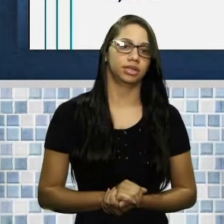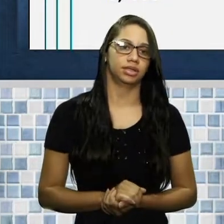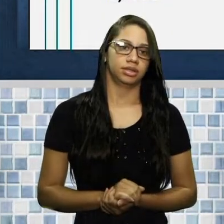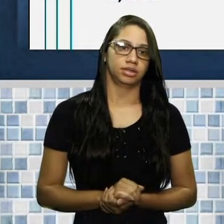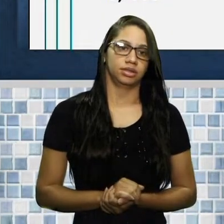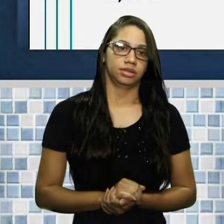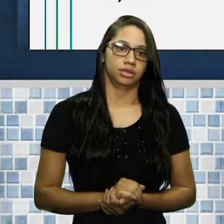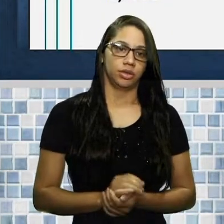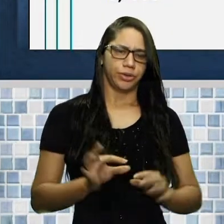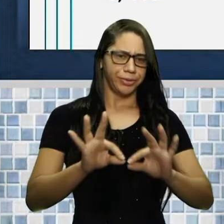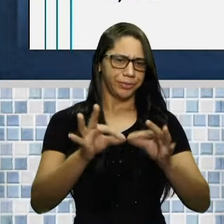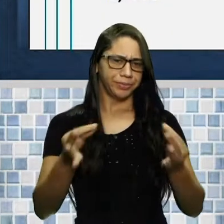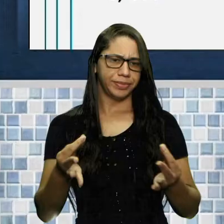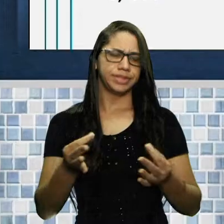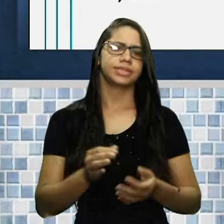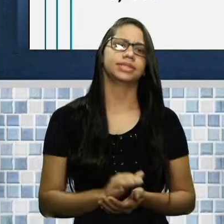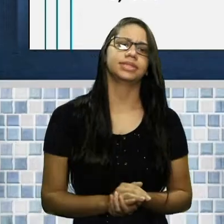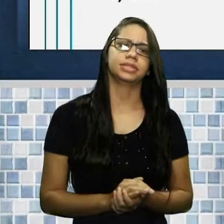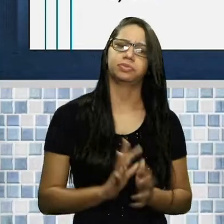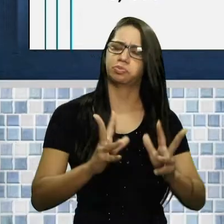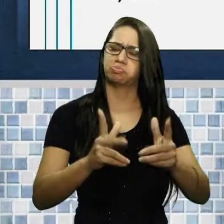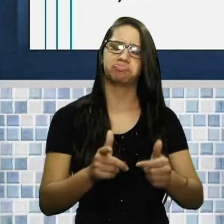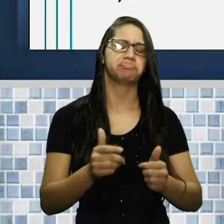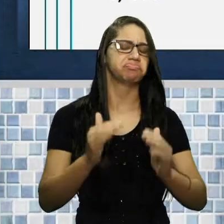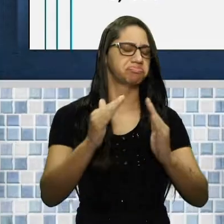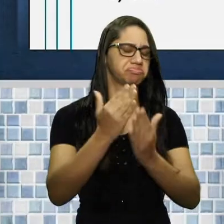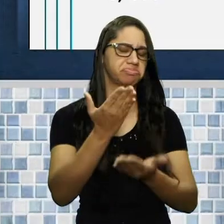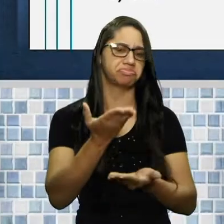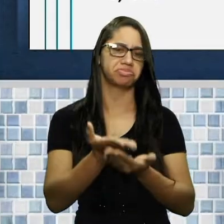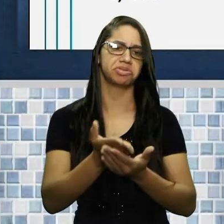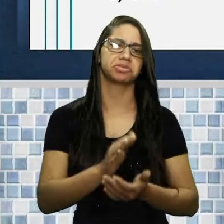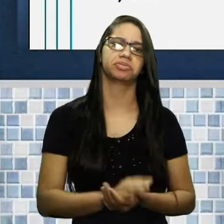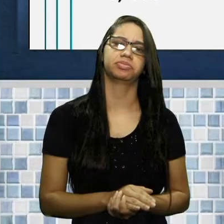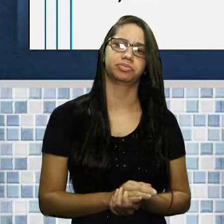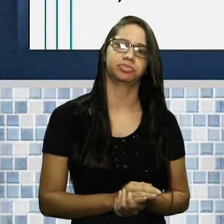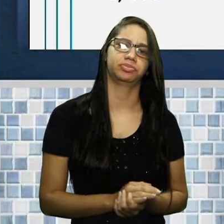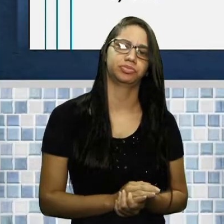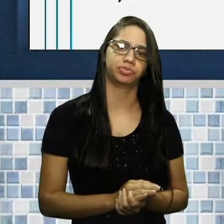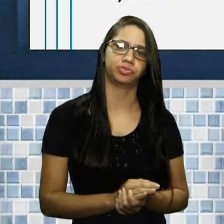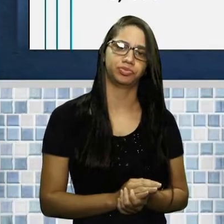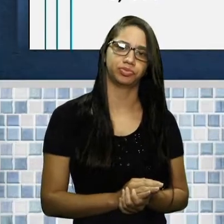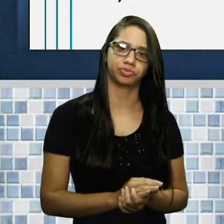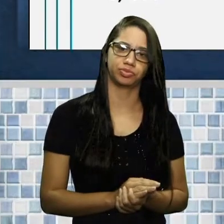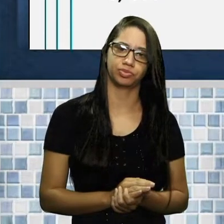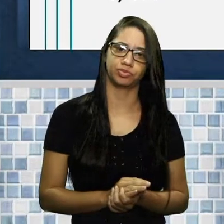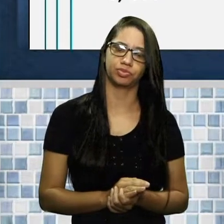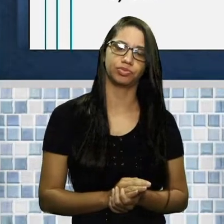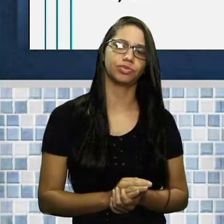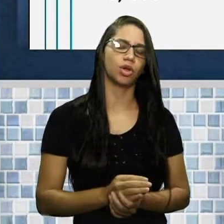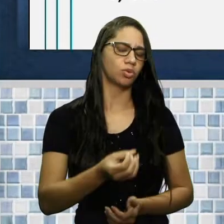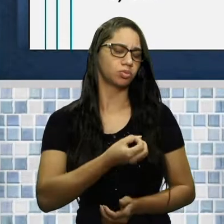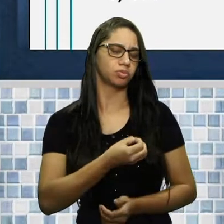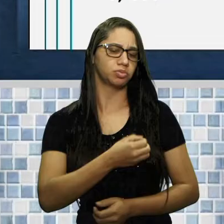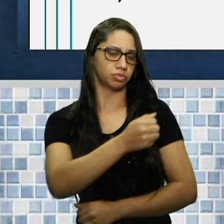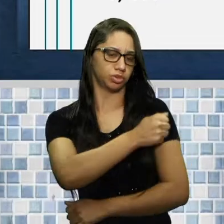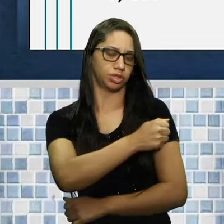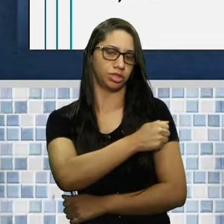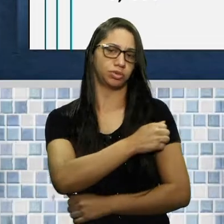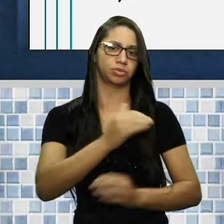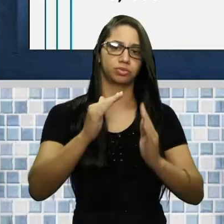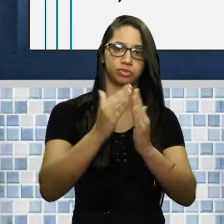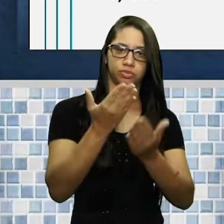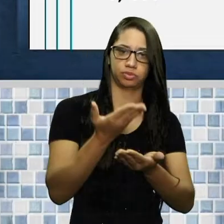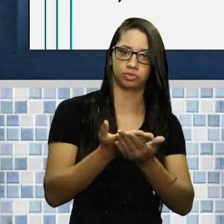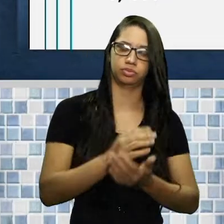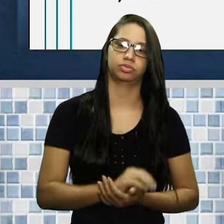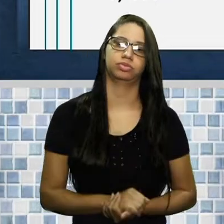bem simples, que acontece em todas as escolas, quando a direção vai formar o número de alunos e o número de alunas da escola. Então,